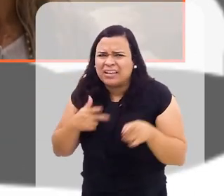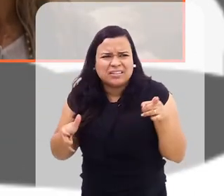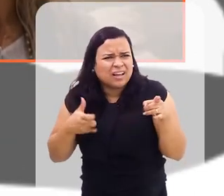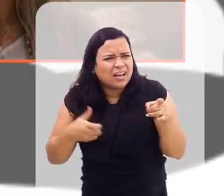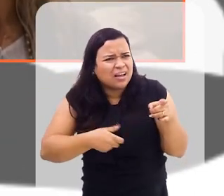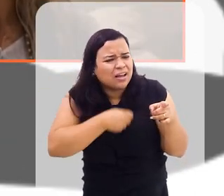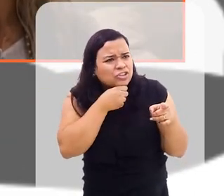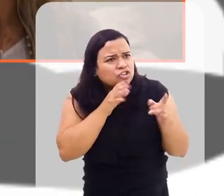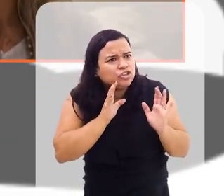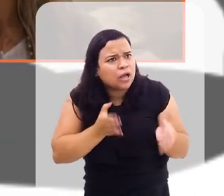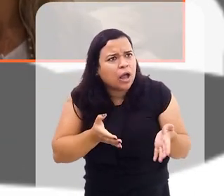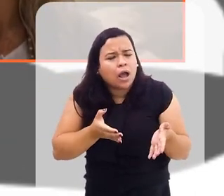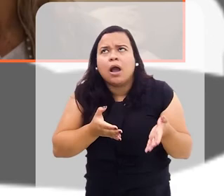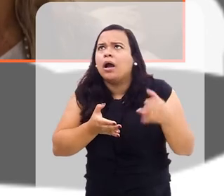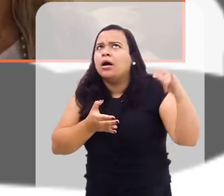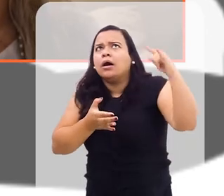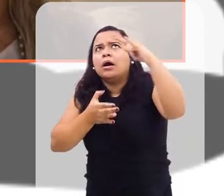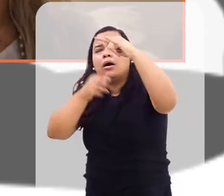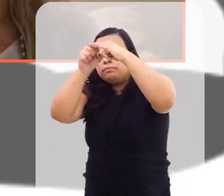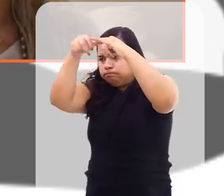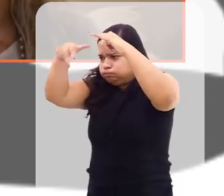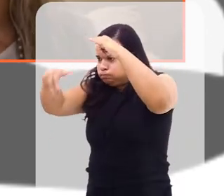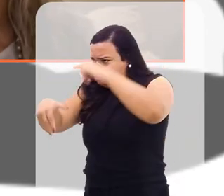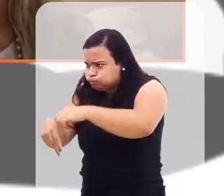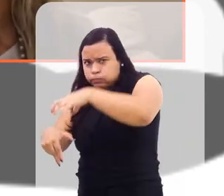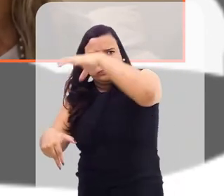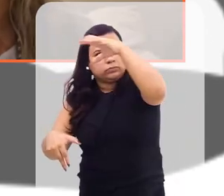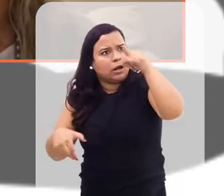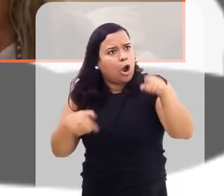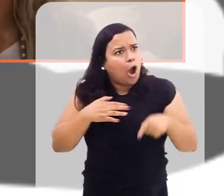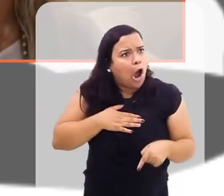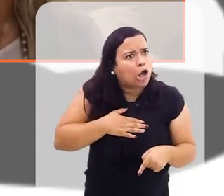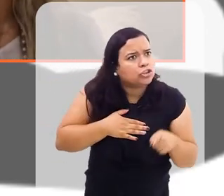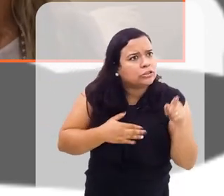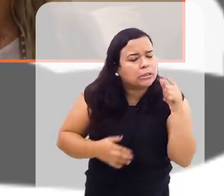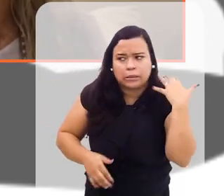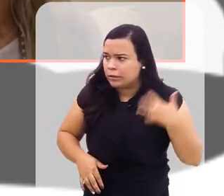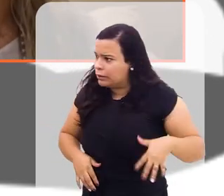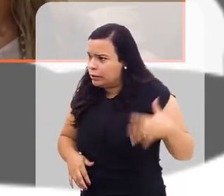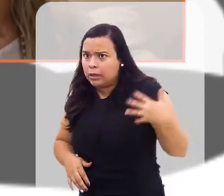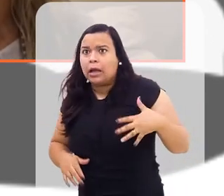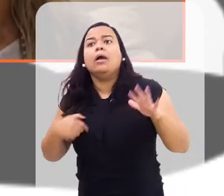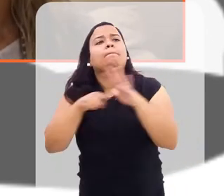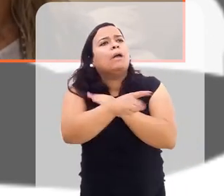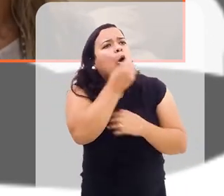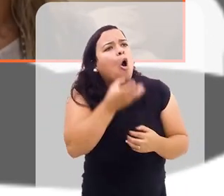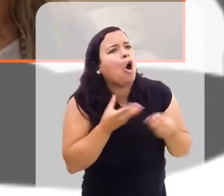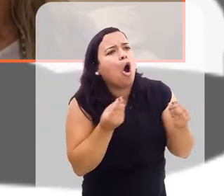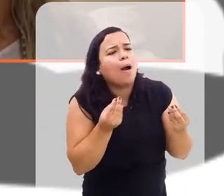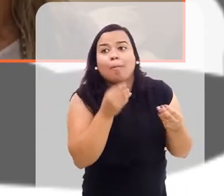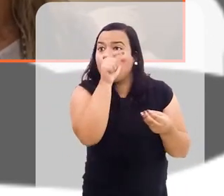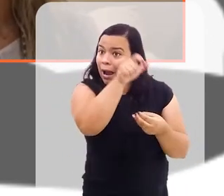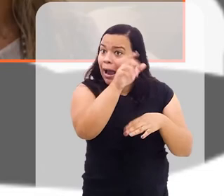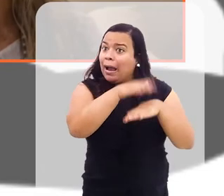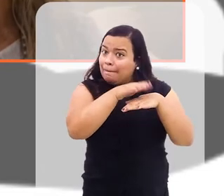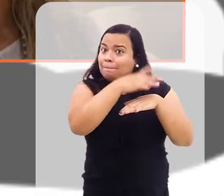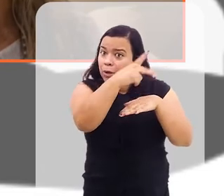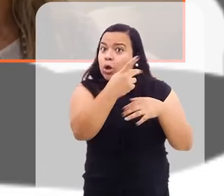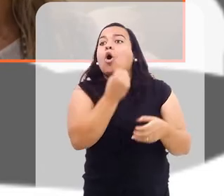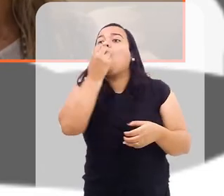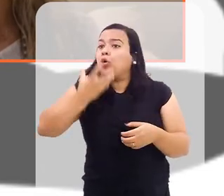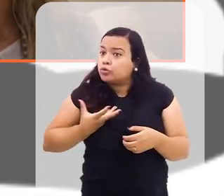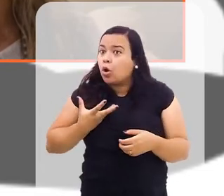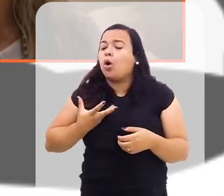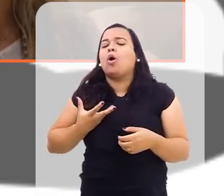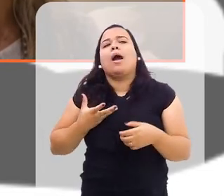de paraquedas, eu quero saber mais. E nessa época eu nem sonhava em ser escritora ainda. E ela me contou a história. Ela me contou que ela